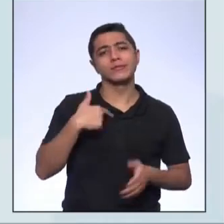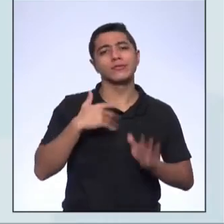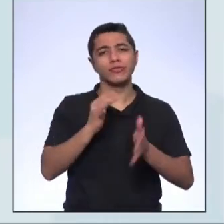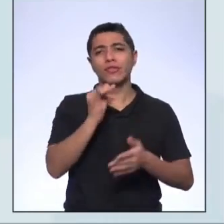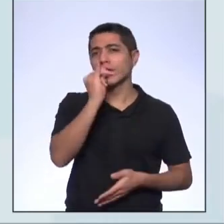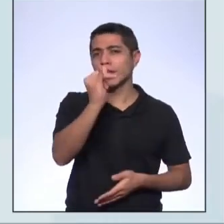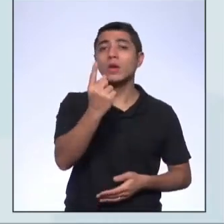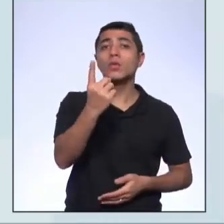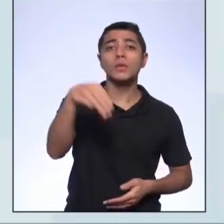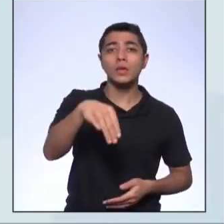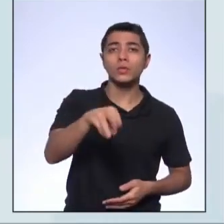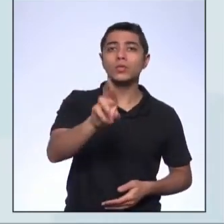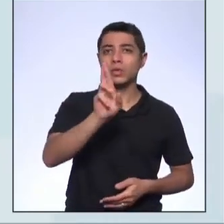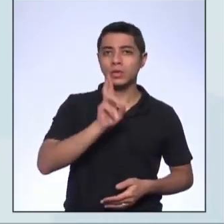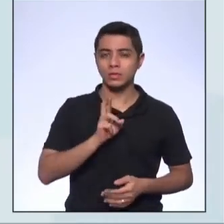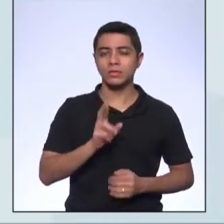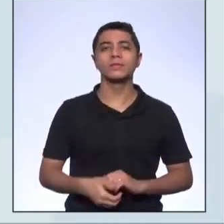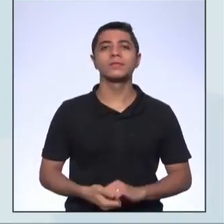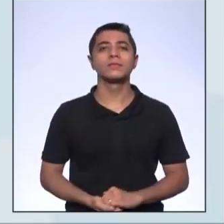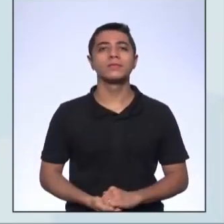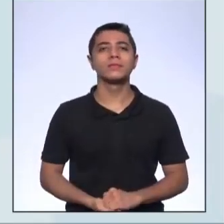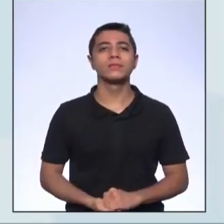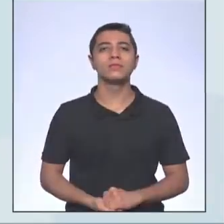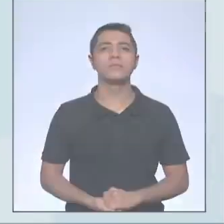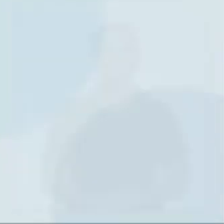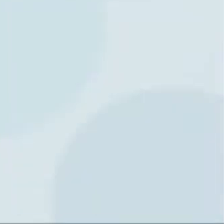mesmo. Daqui um minutinho a gente volta.